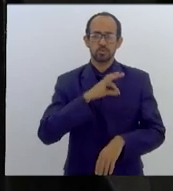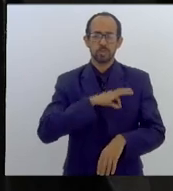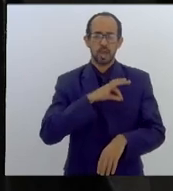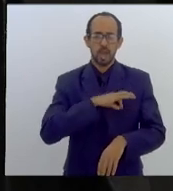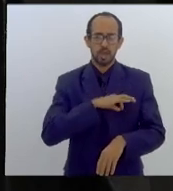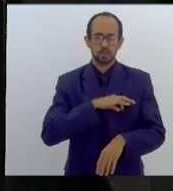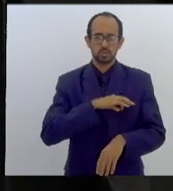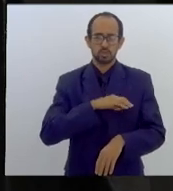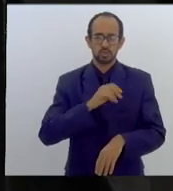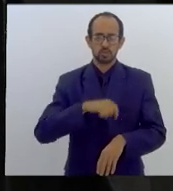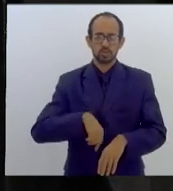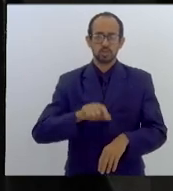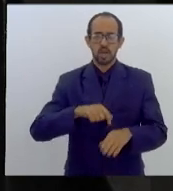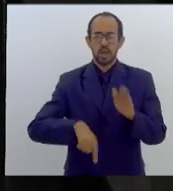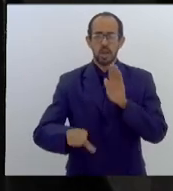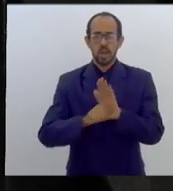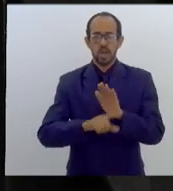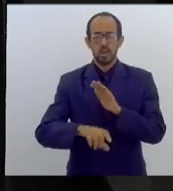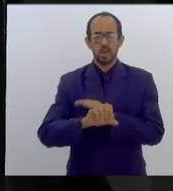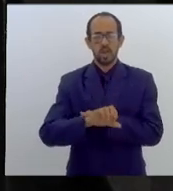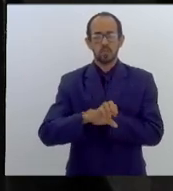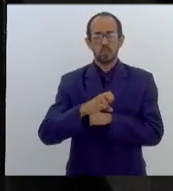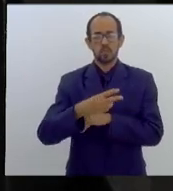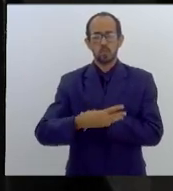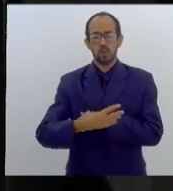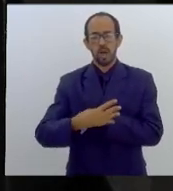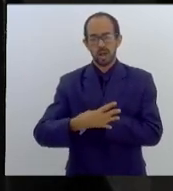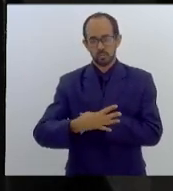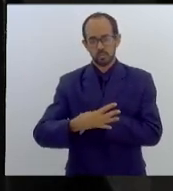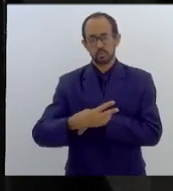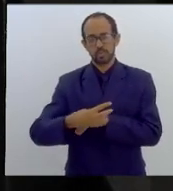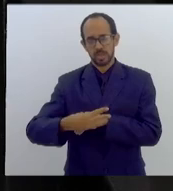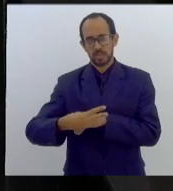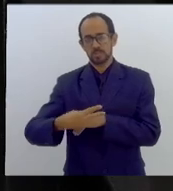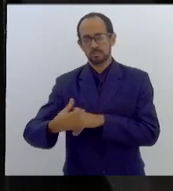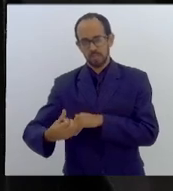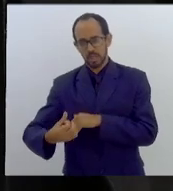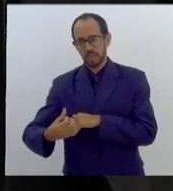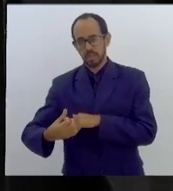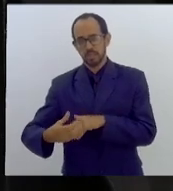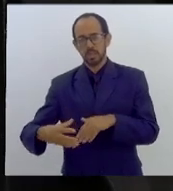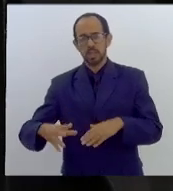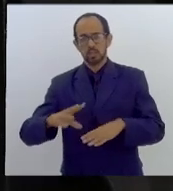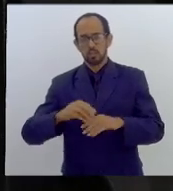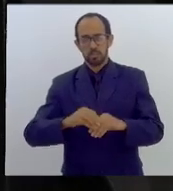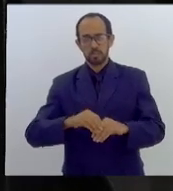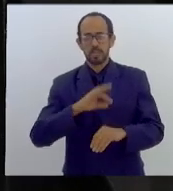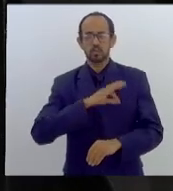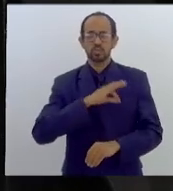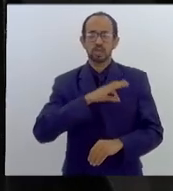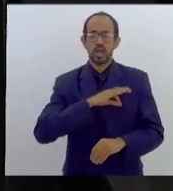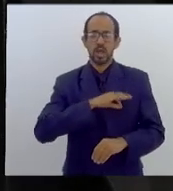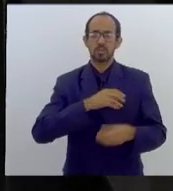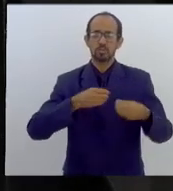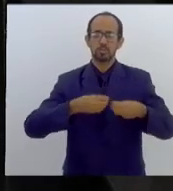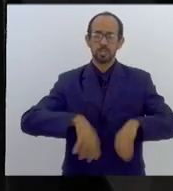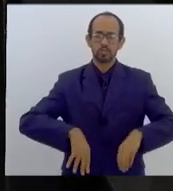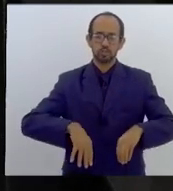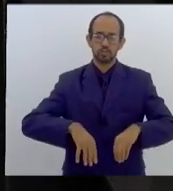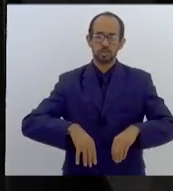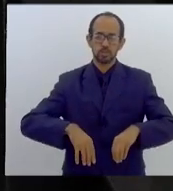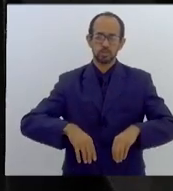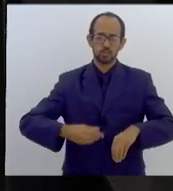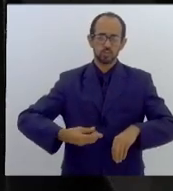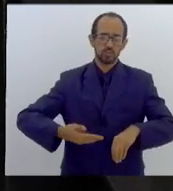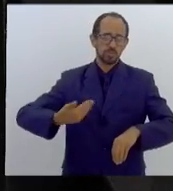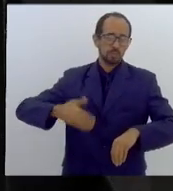estadual 9436 de 2021, falando da recomposição, Lucinha, do salário dos servidores, da recomposição de parte do